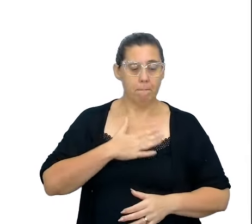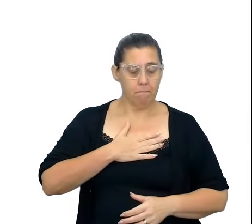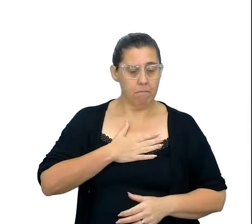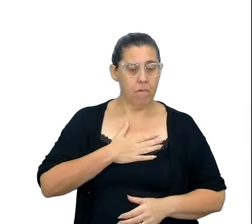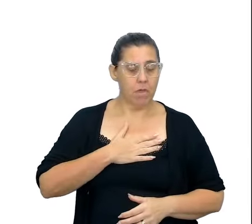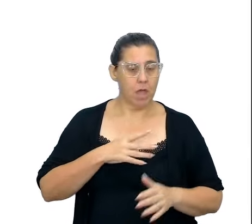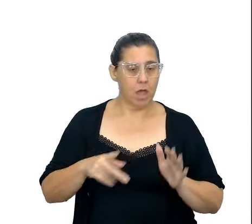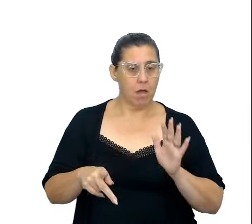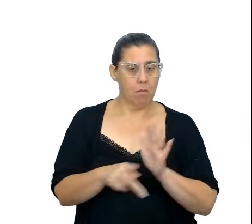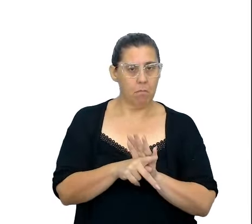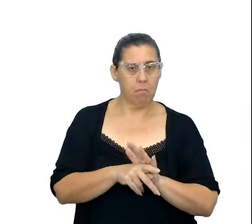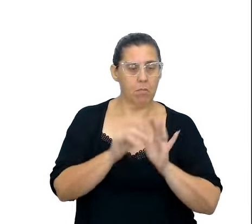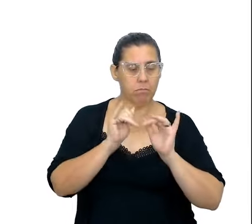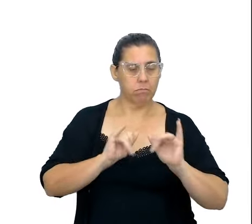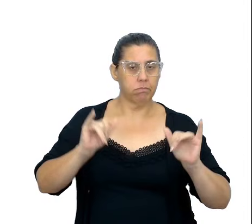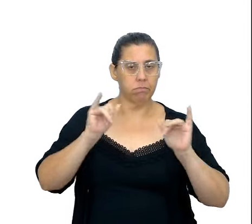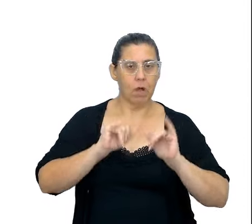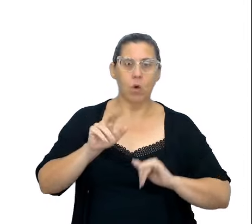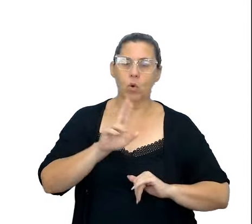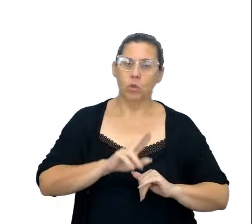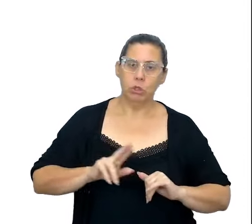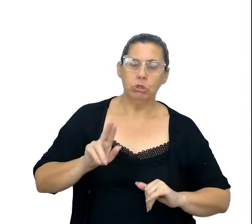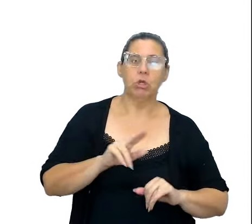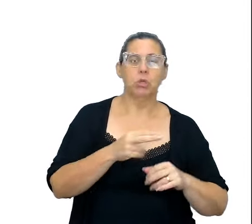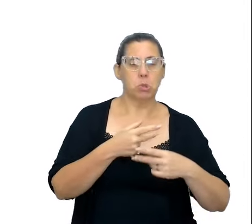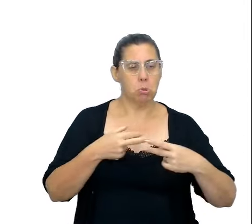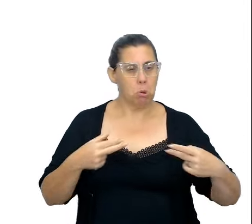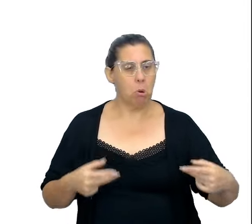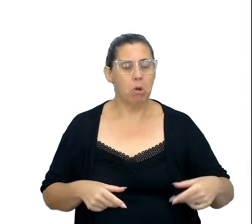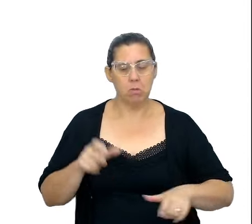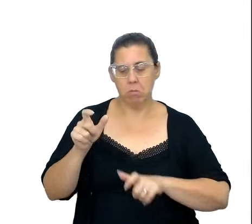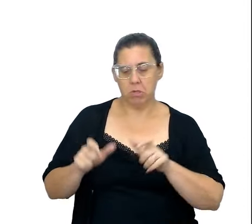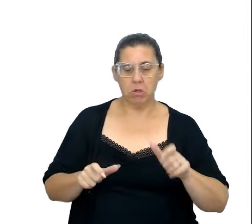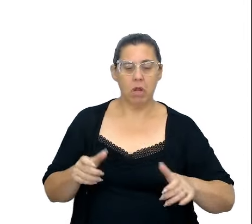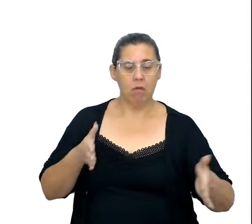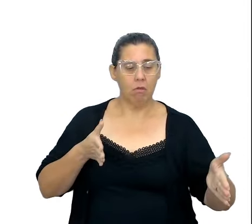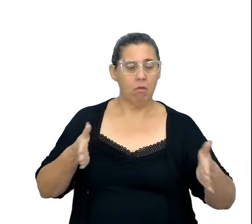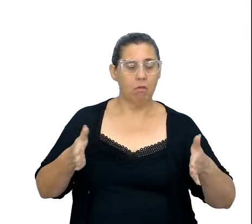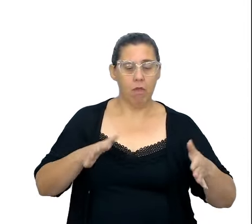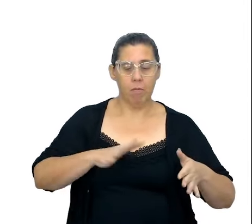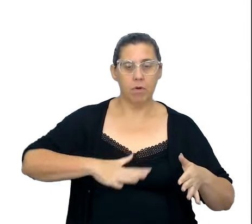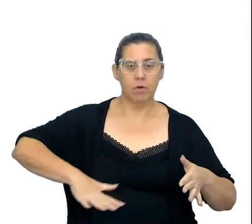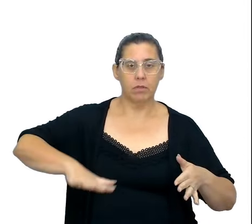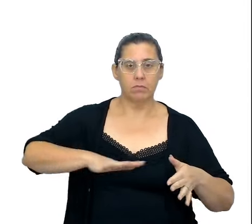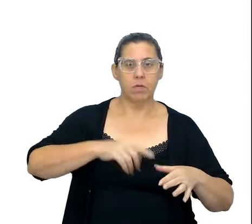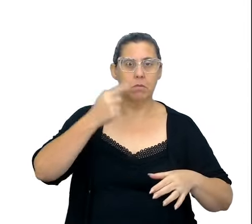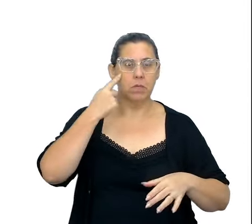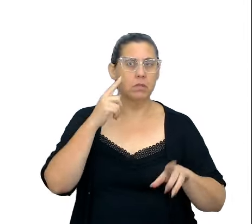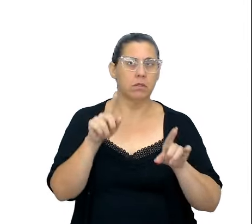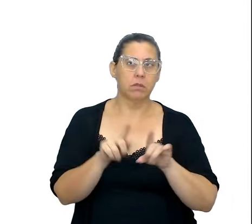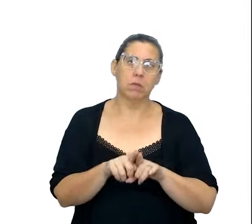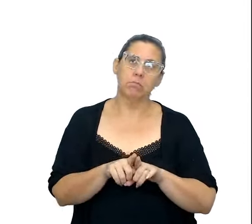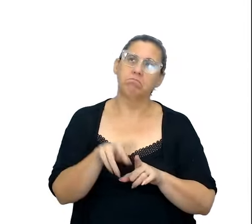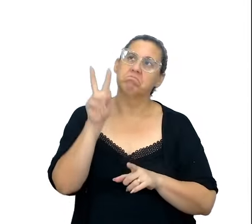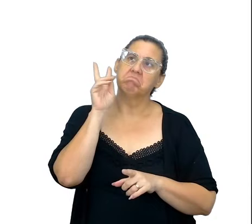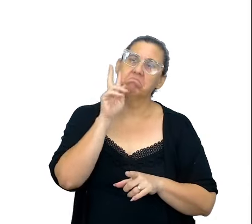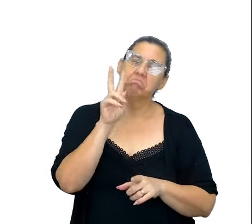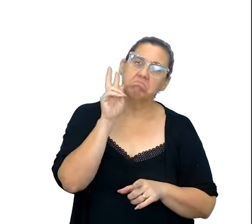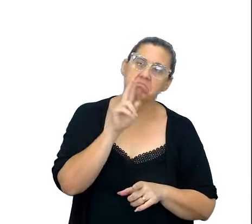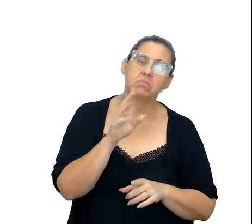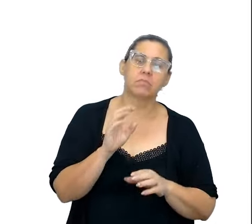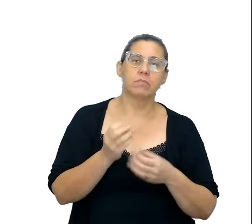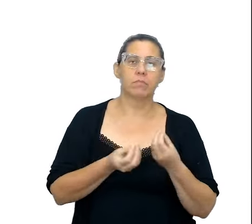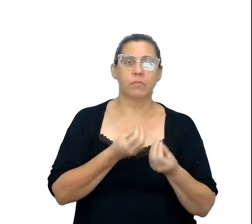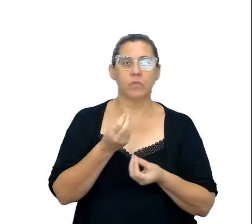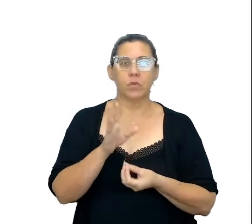narrativa, utilizando aí os recursos, né, personagem, tempo, espaço, vai também já pensar nesse enredo, vai pensar na utilização,